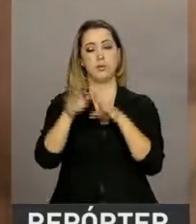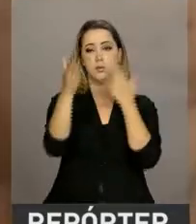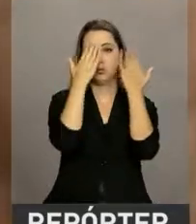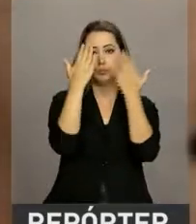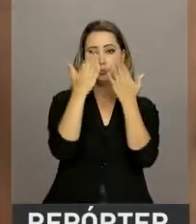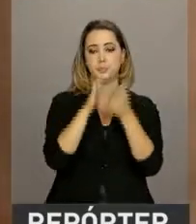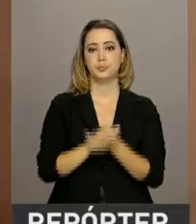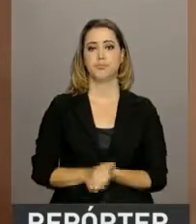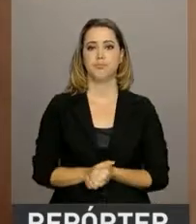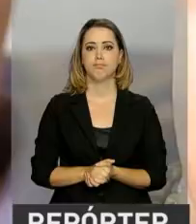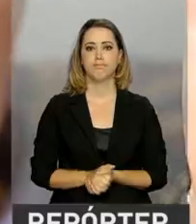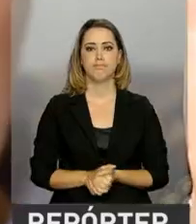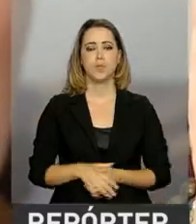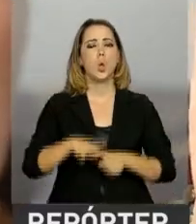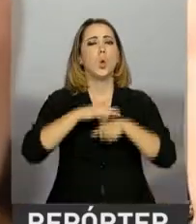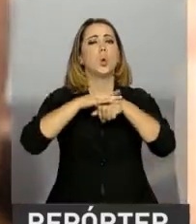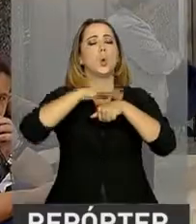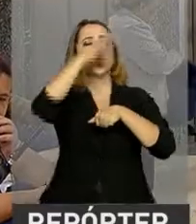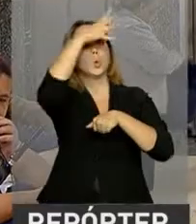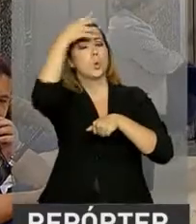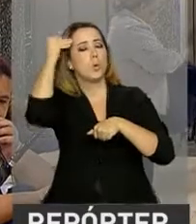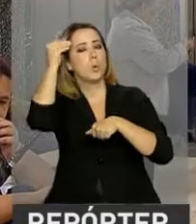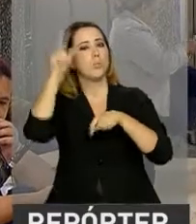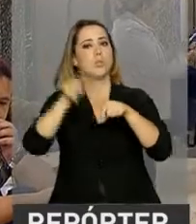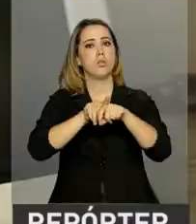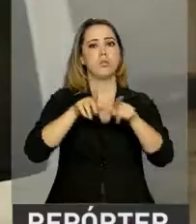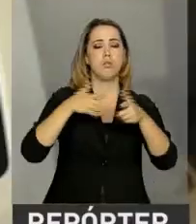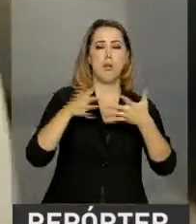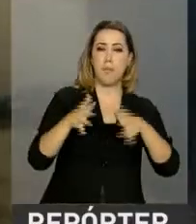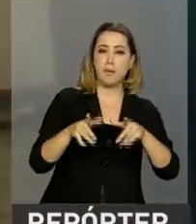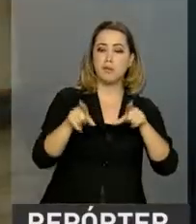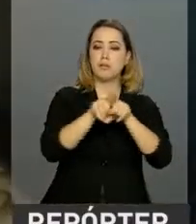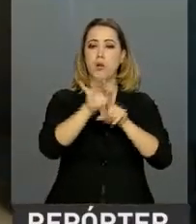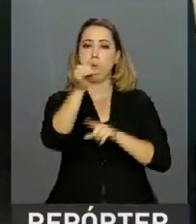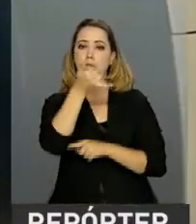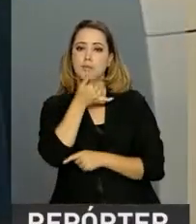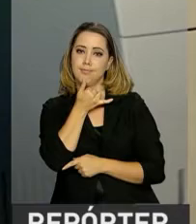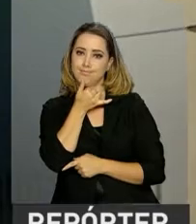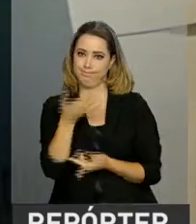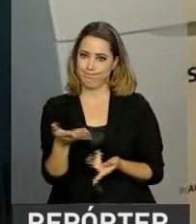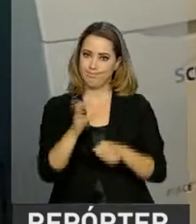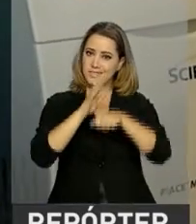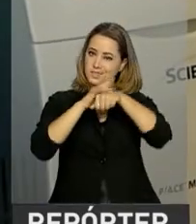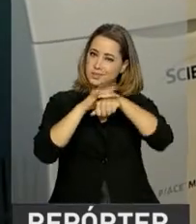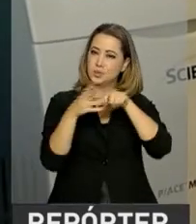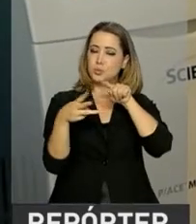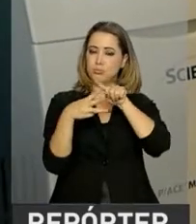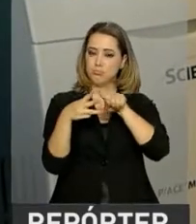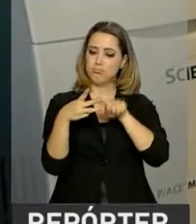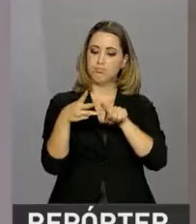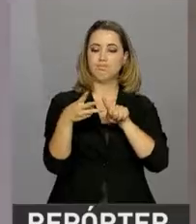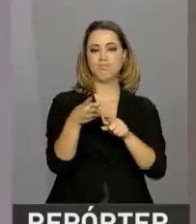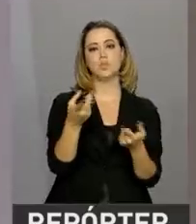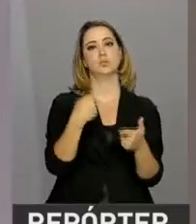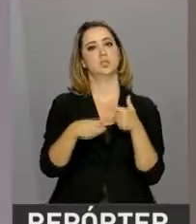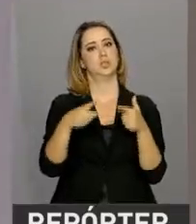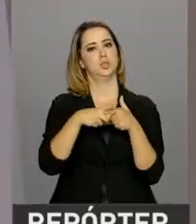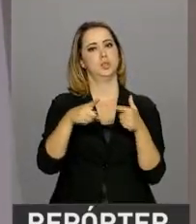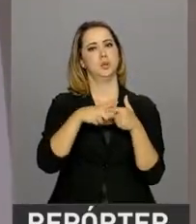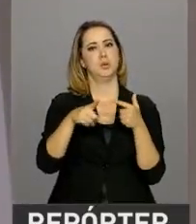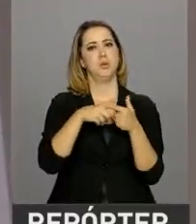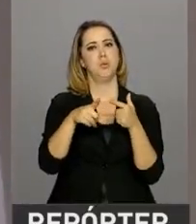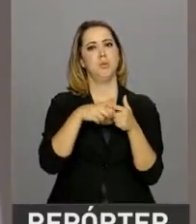o alzheimer parkinson depressão doenças que têm em comum alguma falha no sistema de transmissão